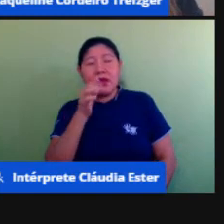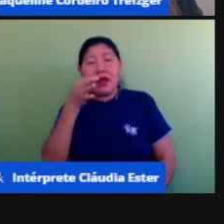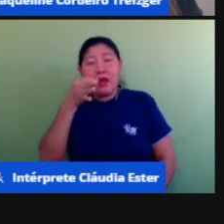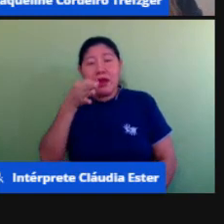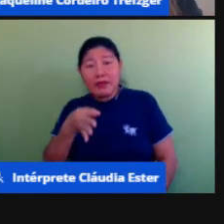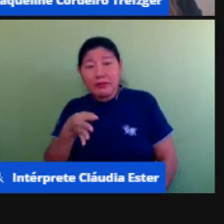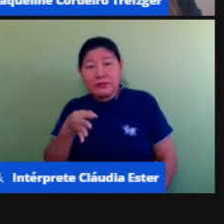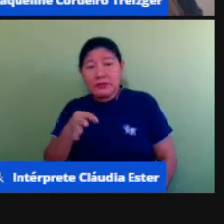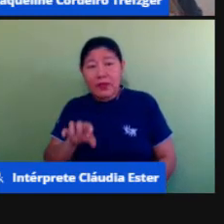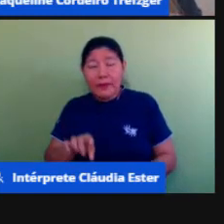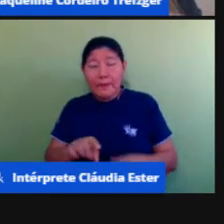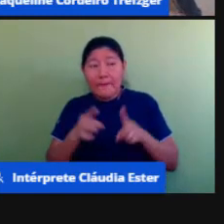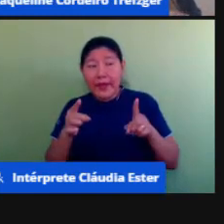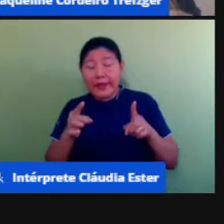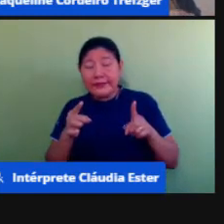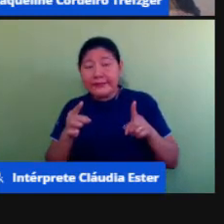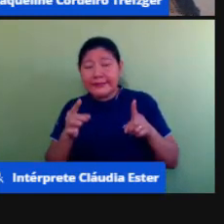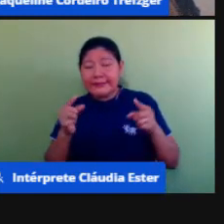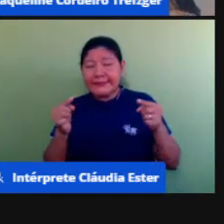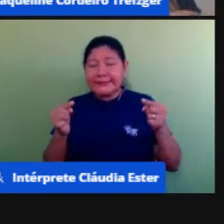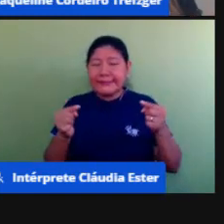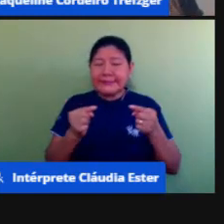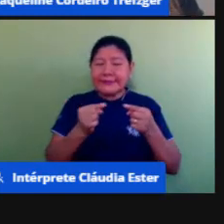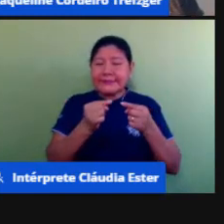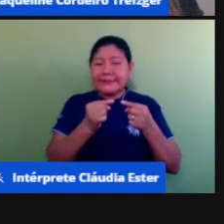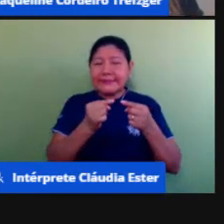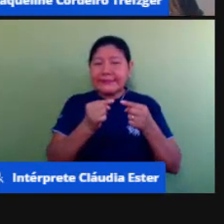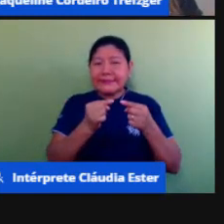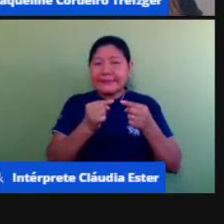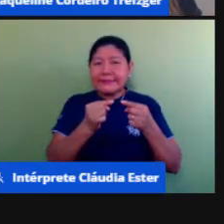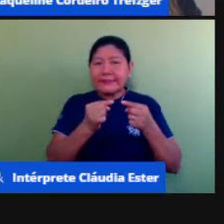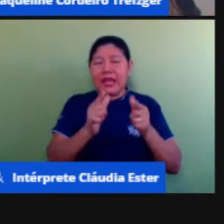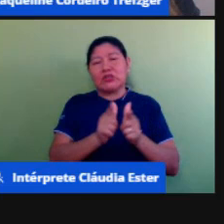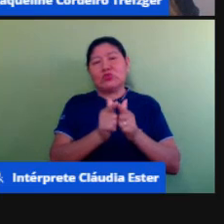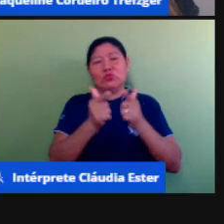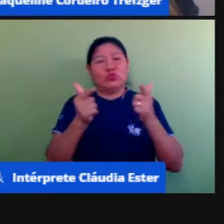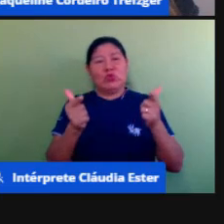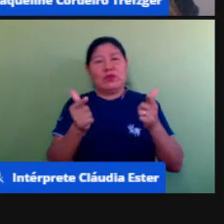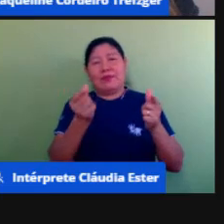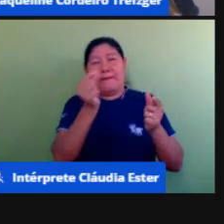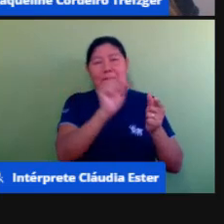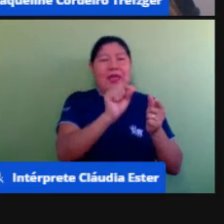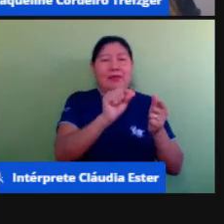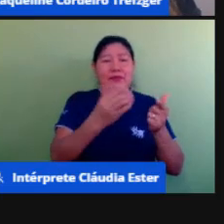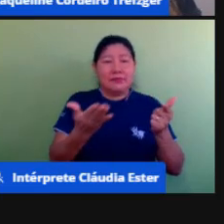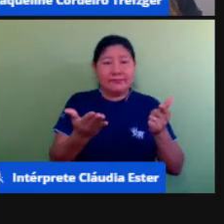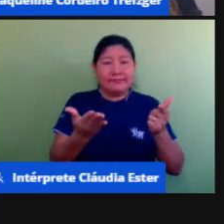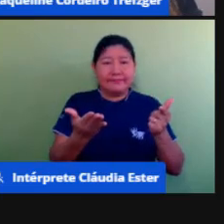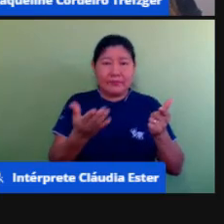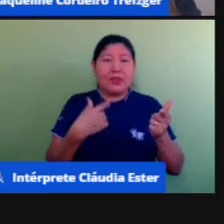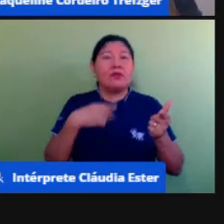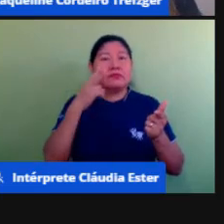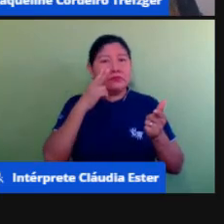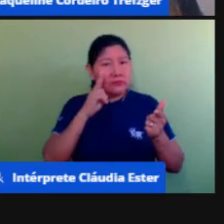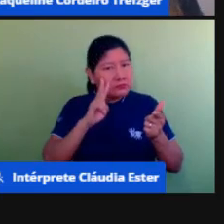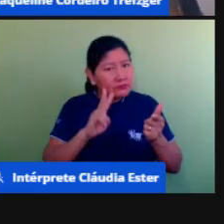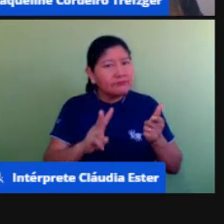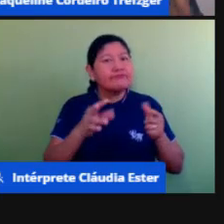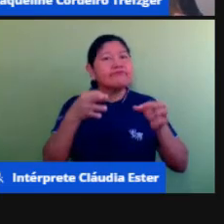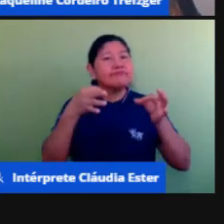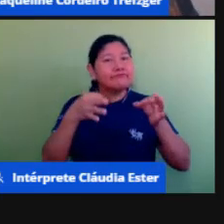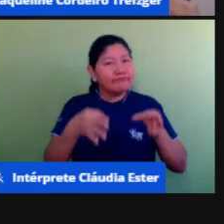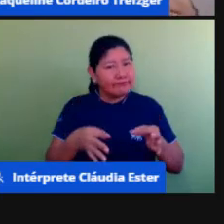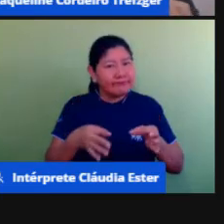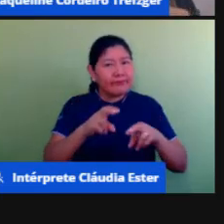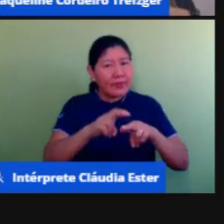ter identificado que foi uma sorte em acertar, né? Então, focando nisso, foi desenvolvido o plano